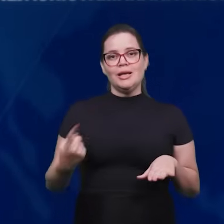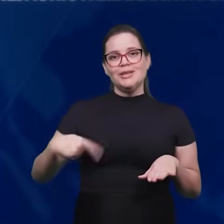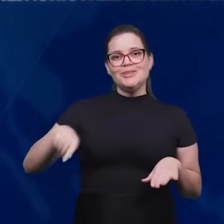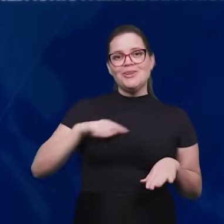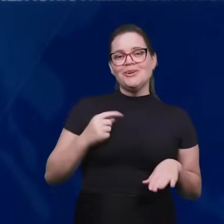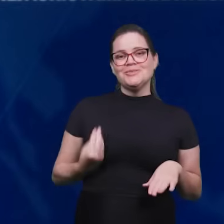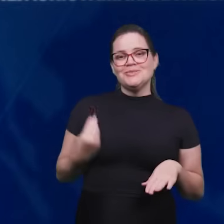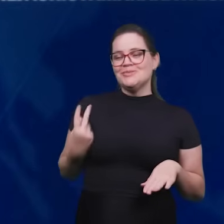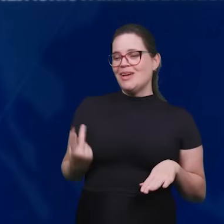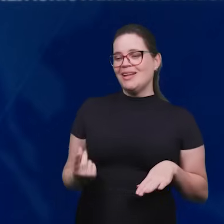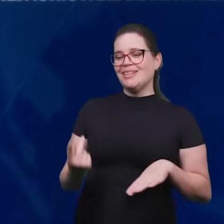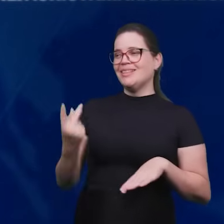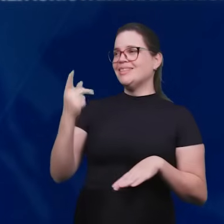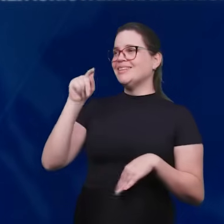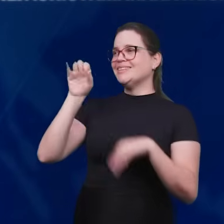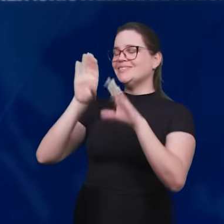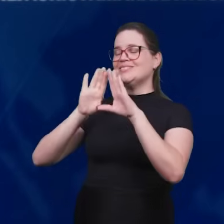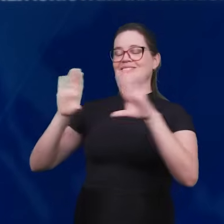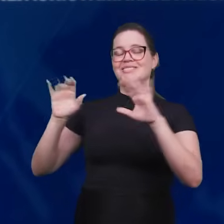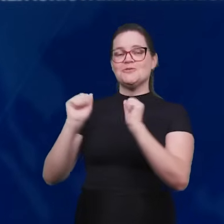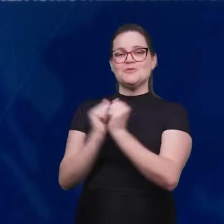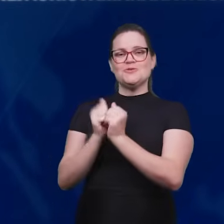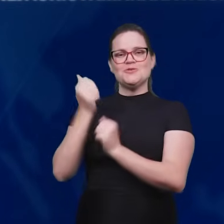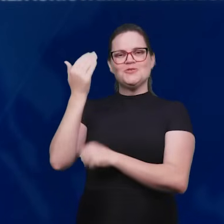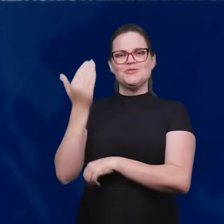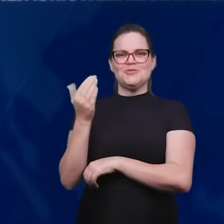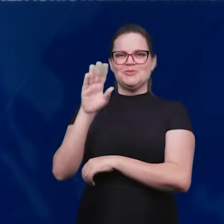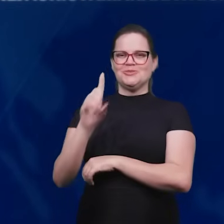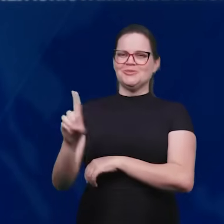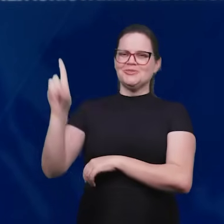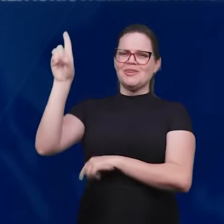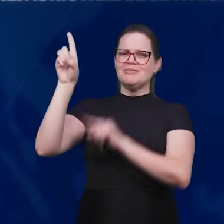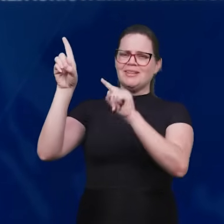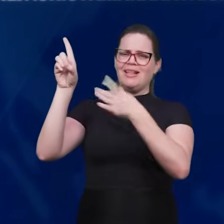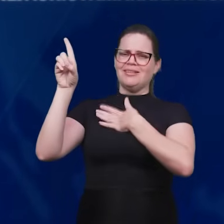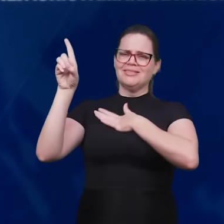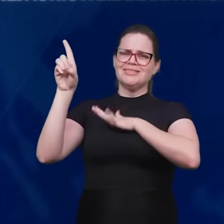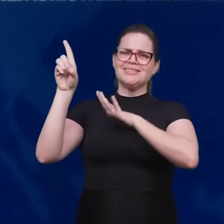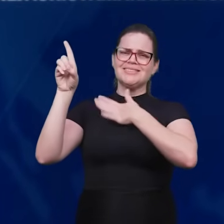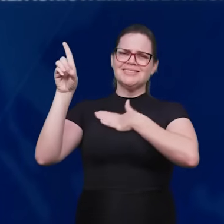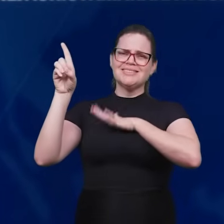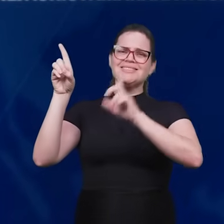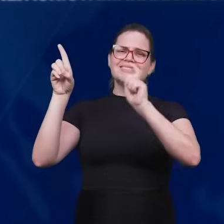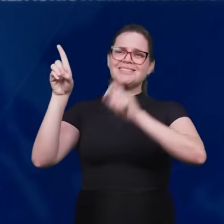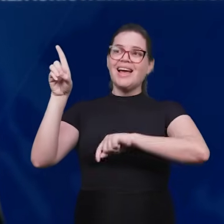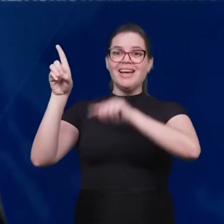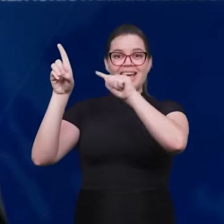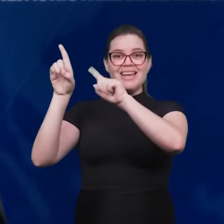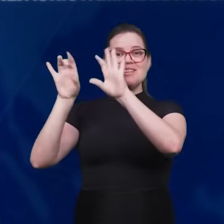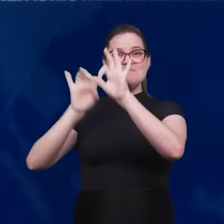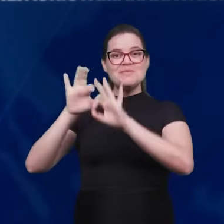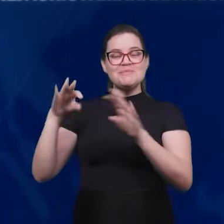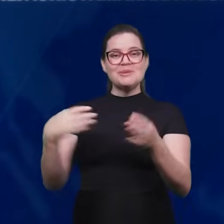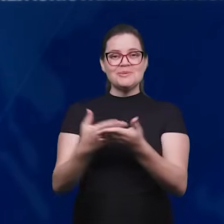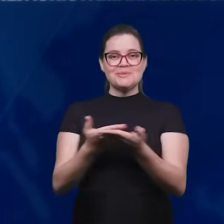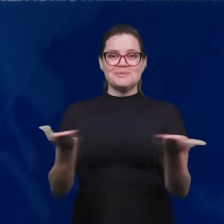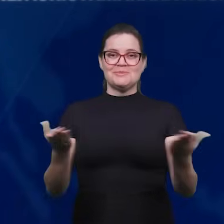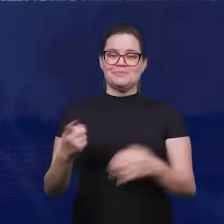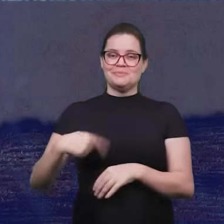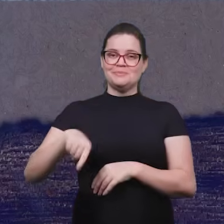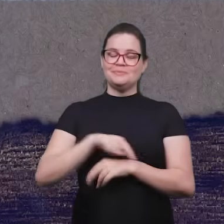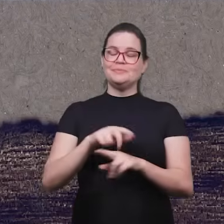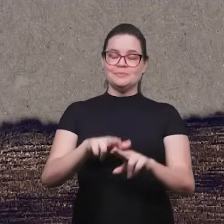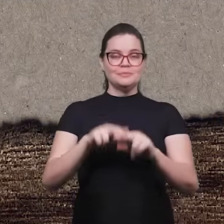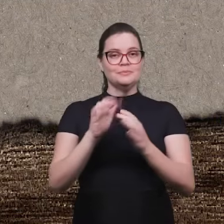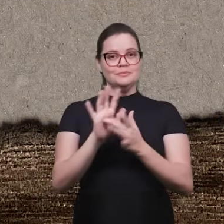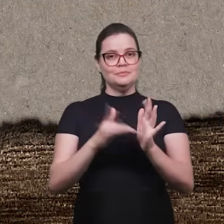permanente e fixo no nosso lugar de descanso, que o Senhor separou para nós. Por isso que Jesus